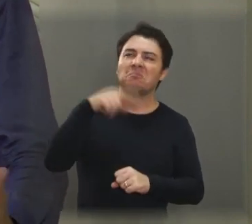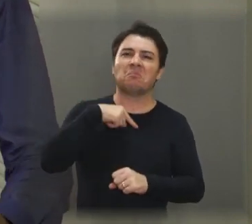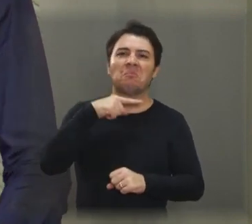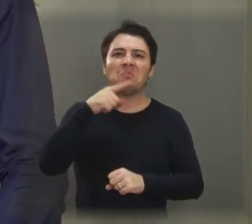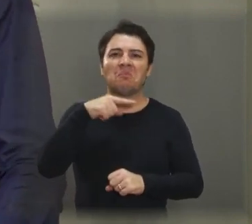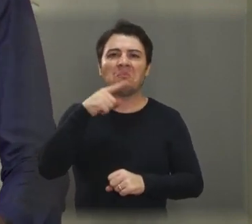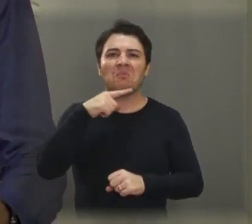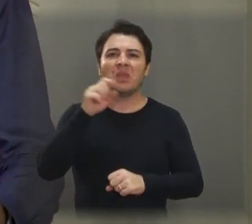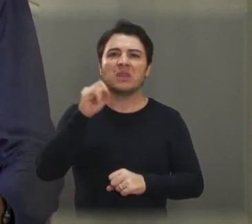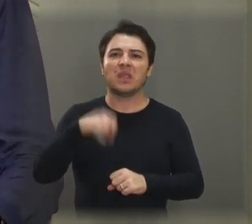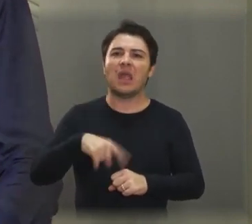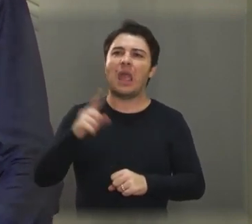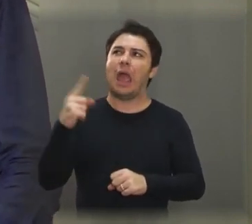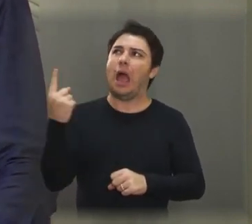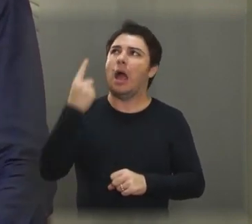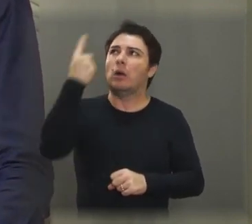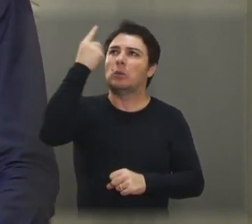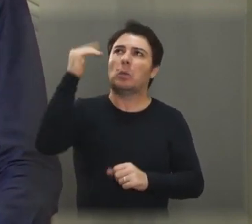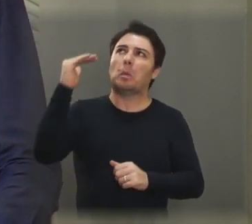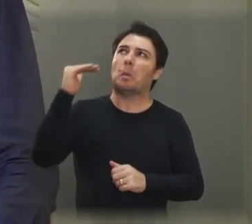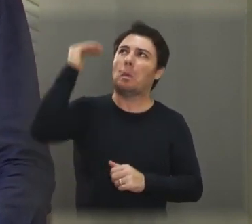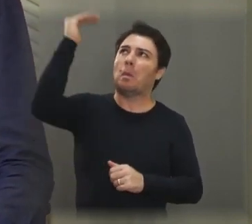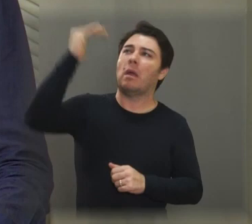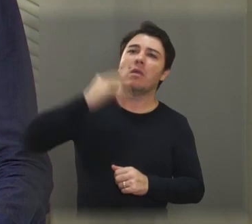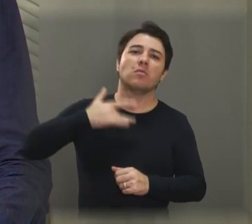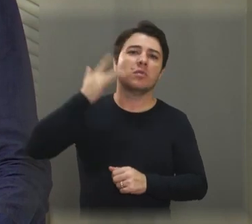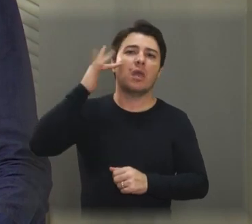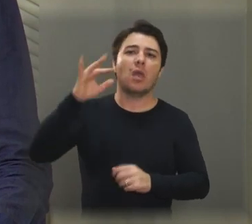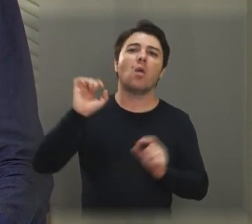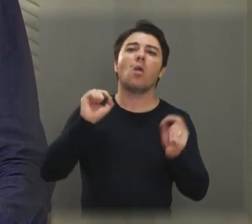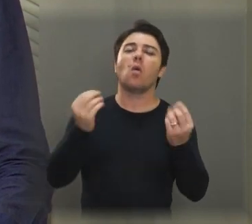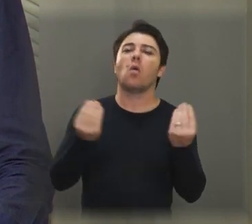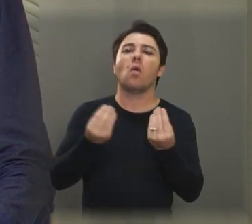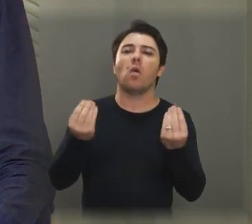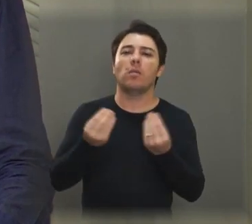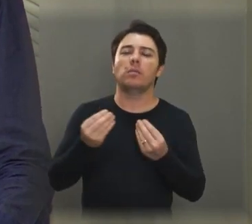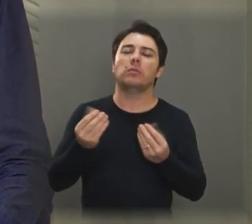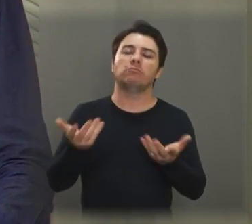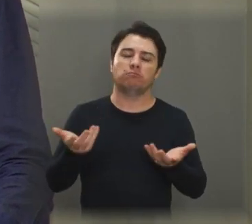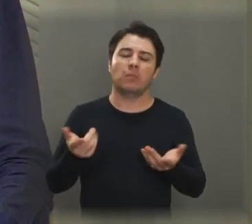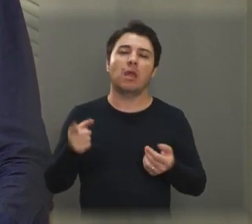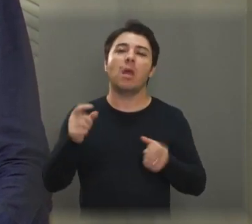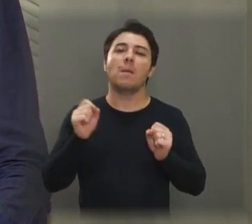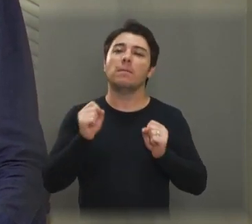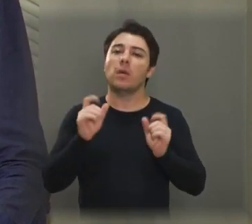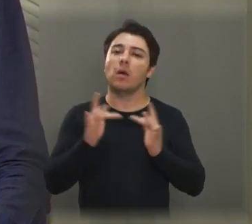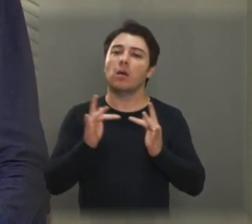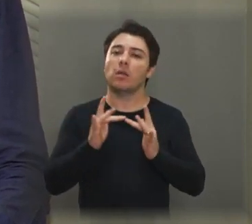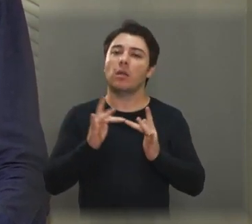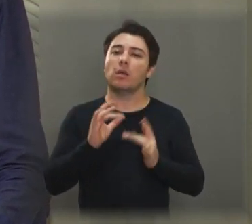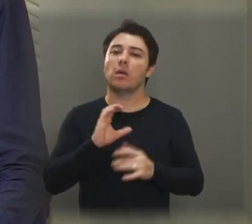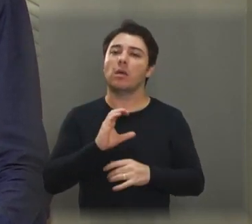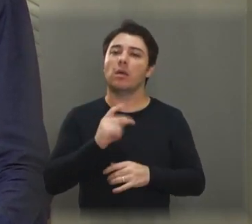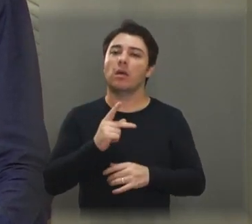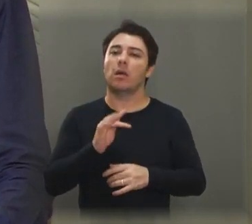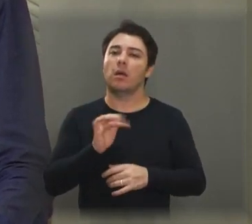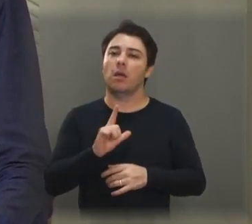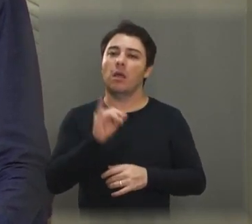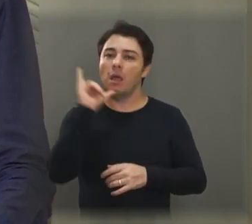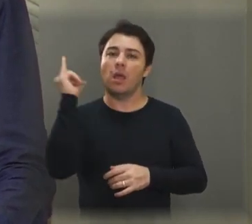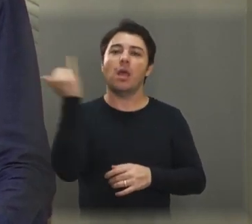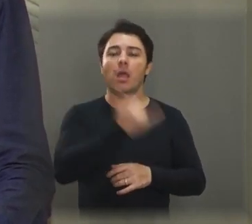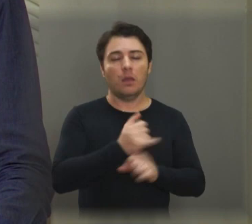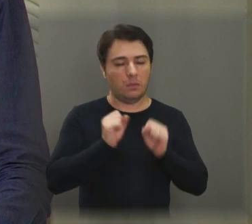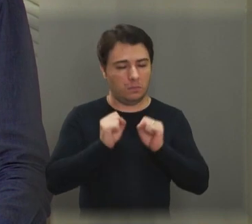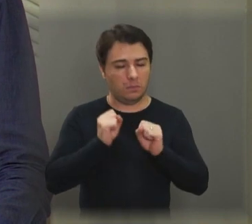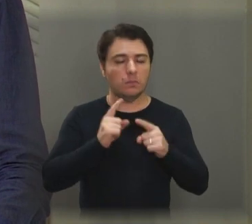não sei se a altura ideal mas tenho dúvidas por conta da distância e que o caminhão passa é pode entrar em contato com a CPFL informando essa